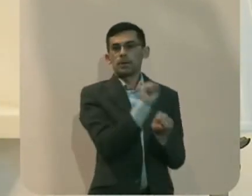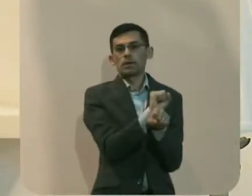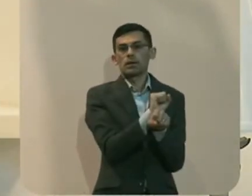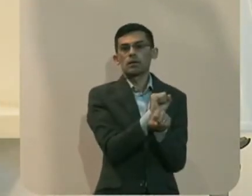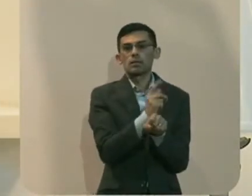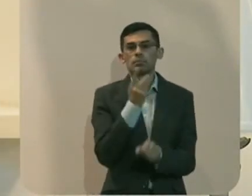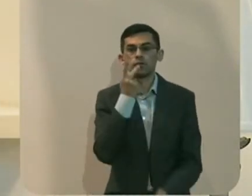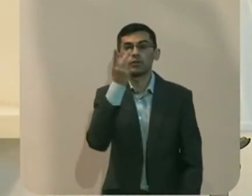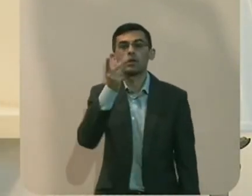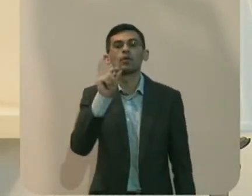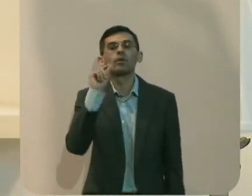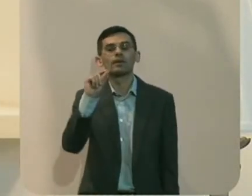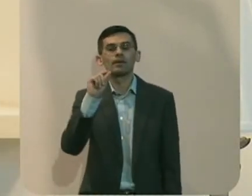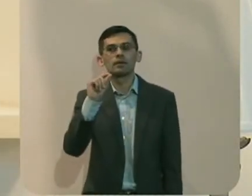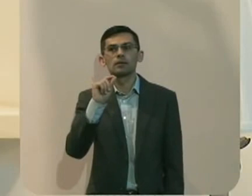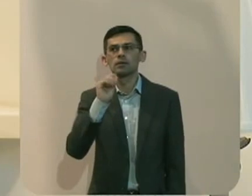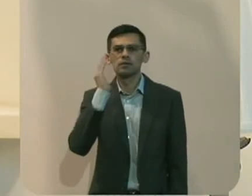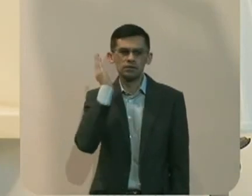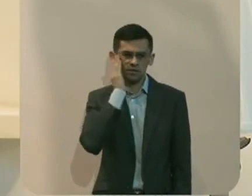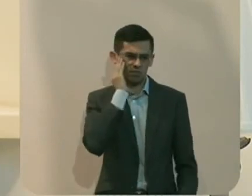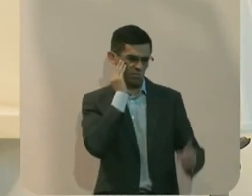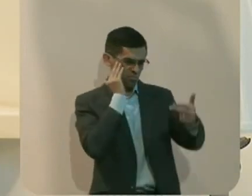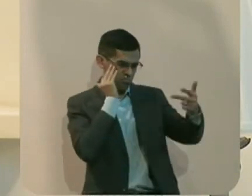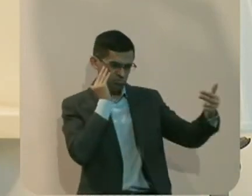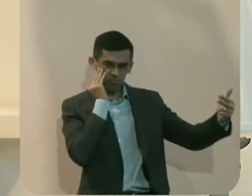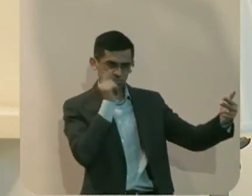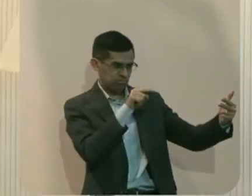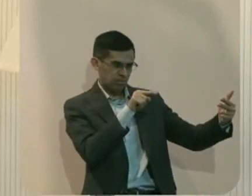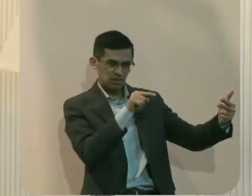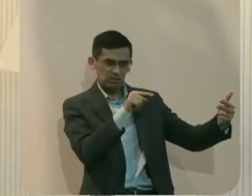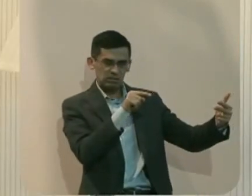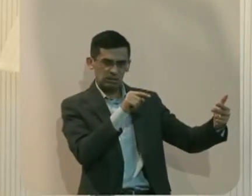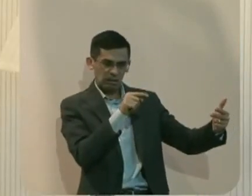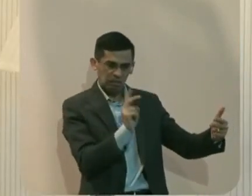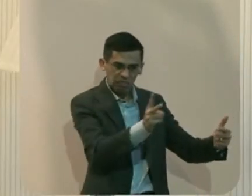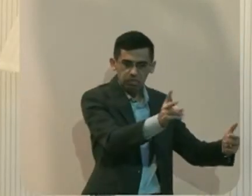para dizer, sabe, essas coisas não duram para sempre.